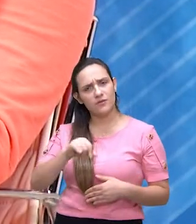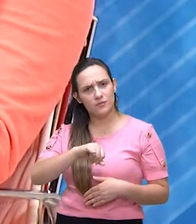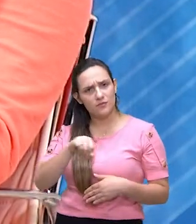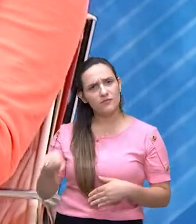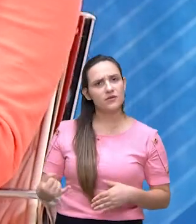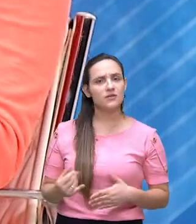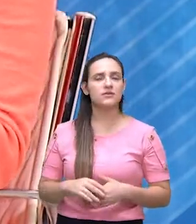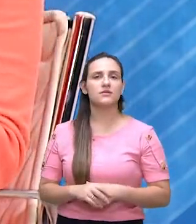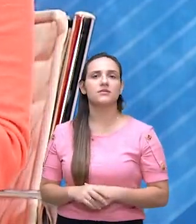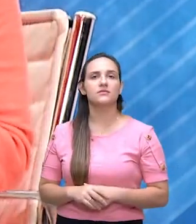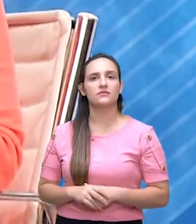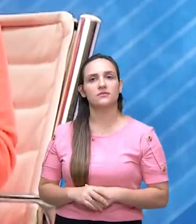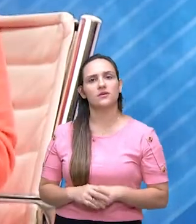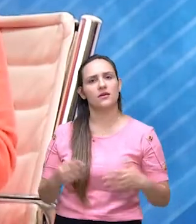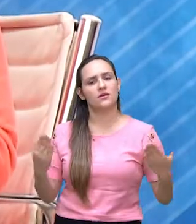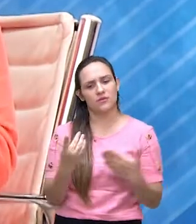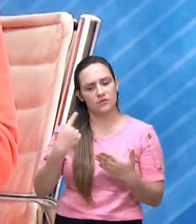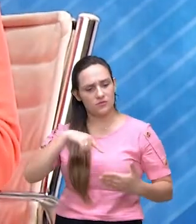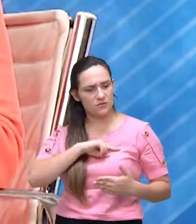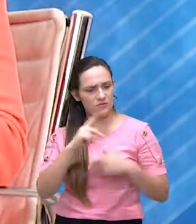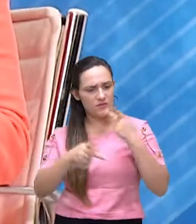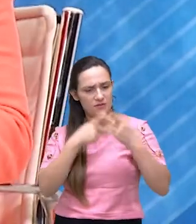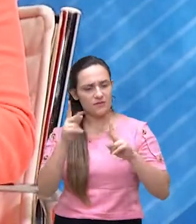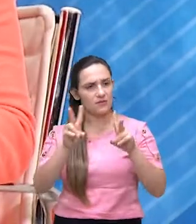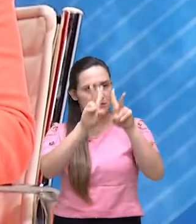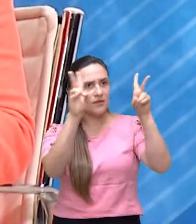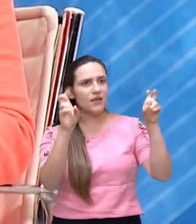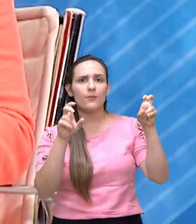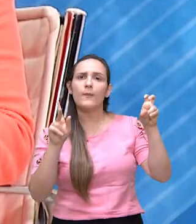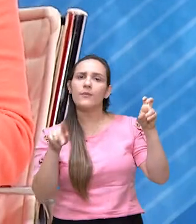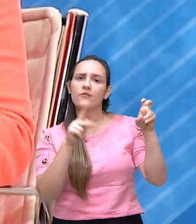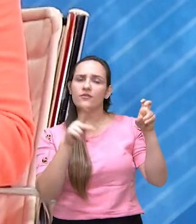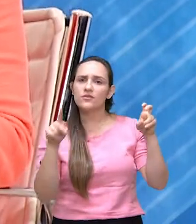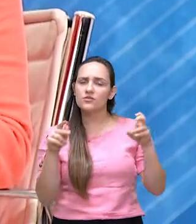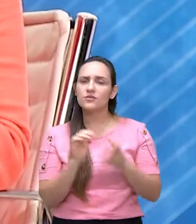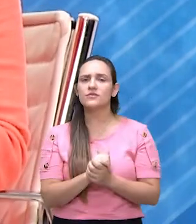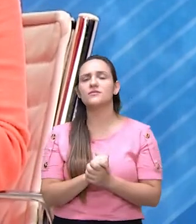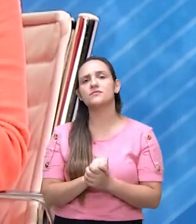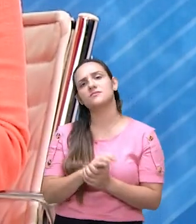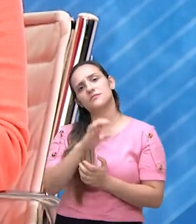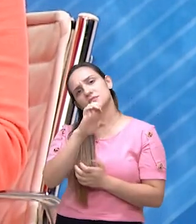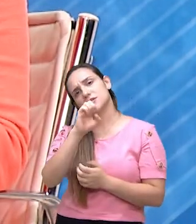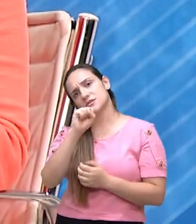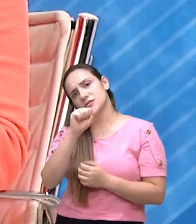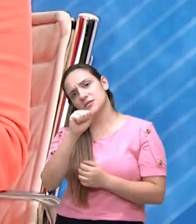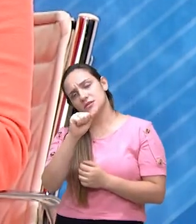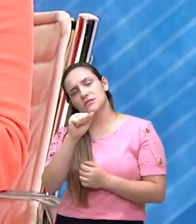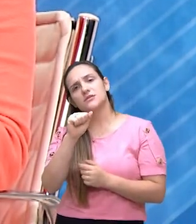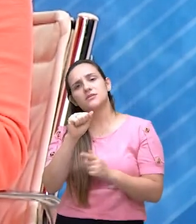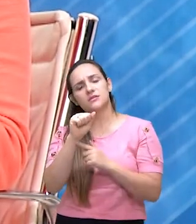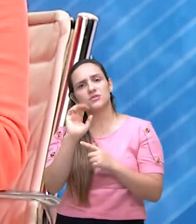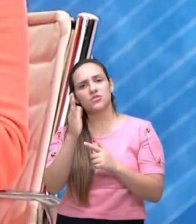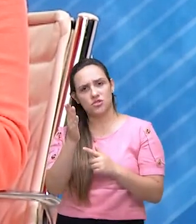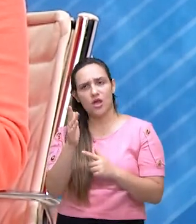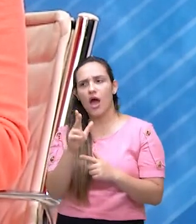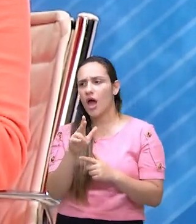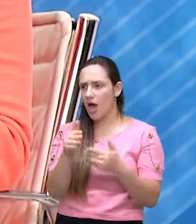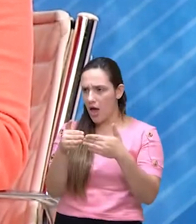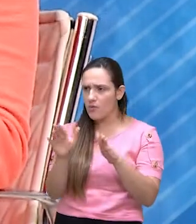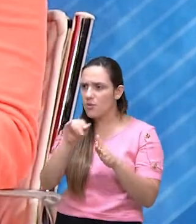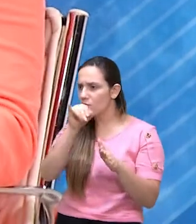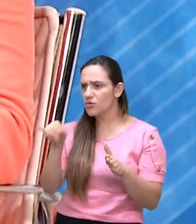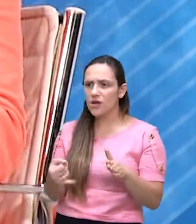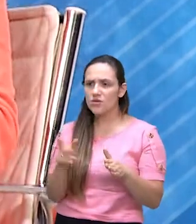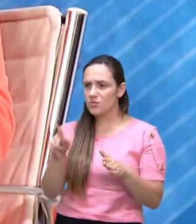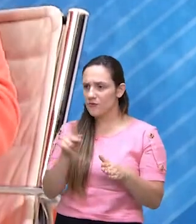em relação a professores por exemplo a ESA abriu a possibilidade de professores enviarem os currículos